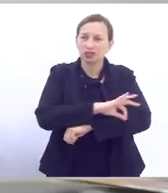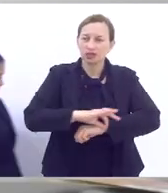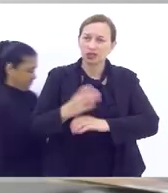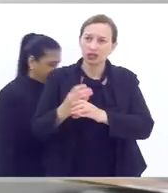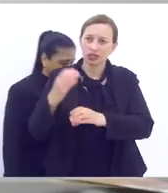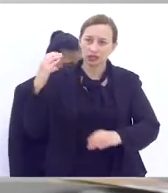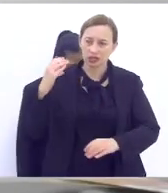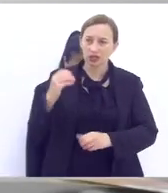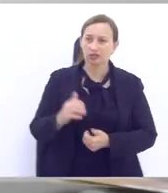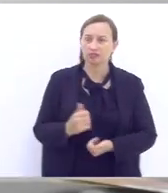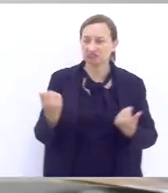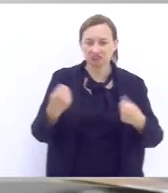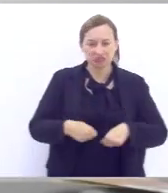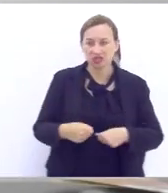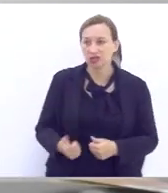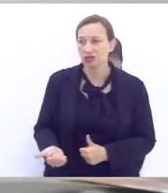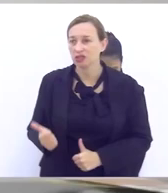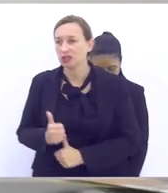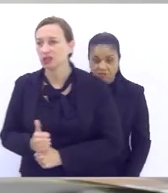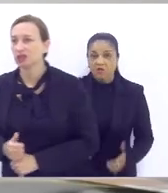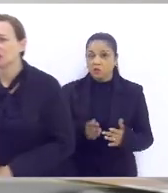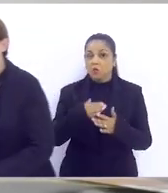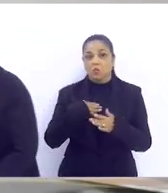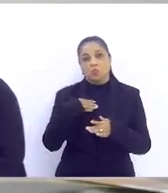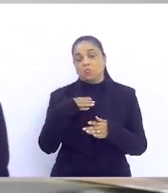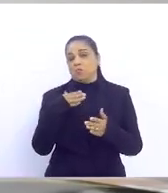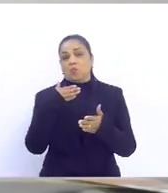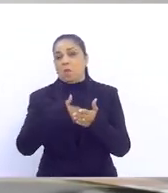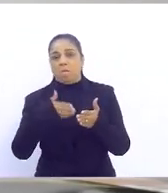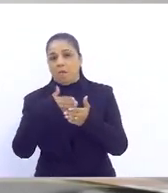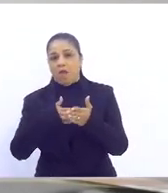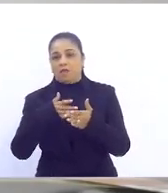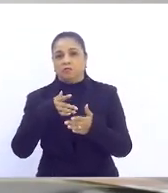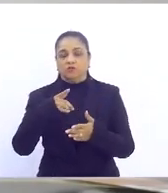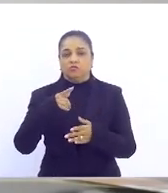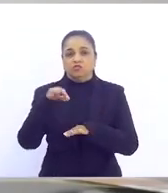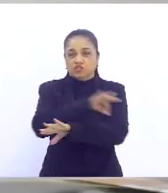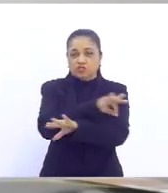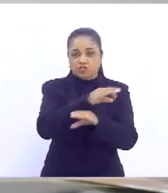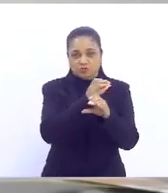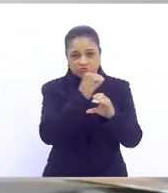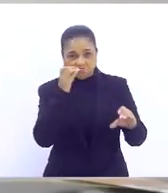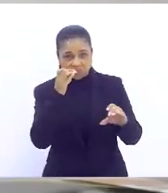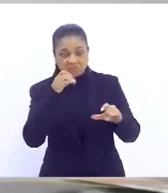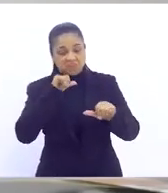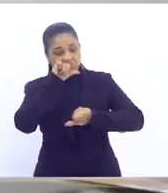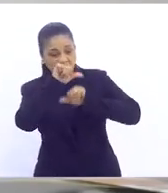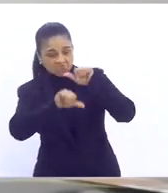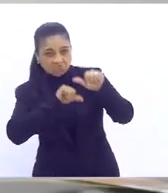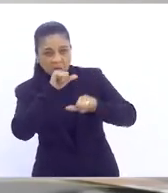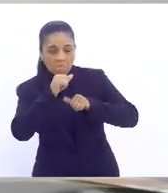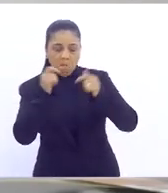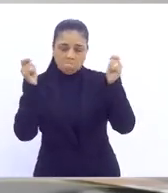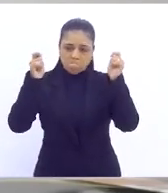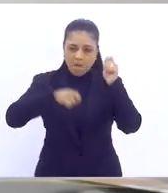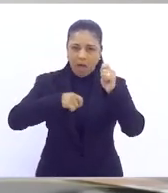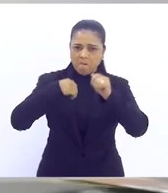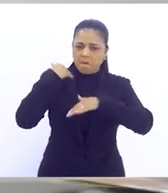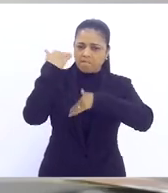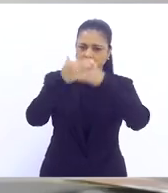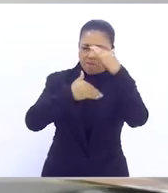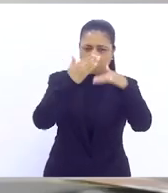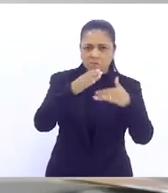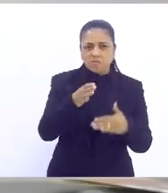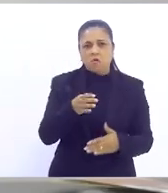o que não impede do engenheiro arquiteto se transformar pelo seu trabalho pela sua capacidade pelo